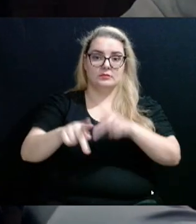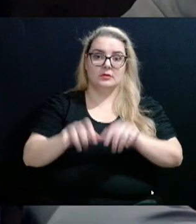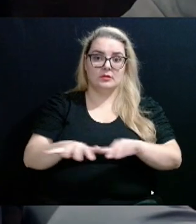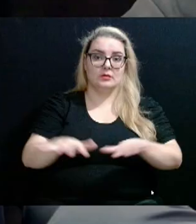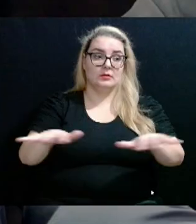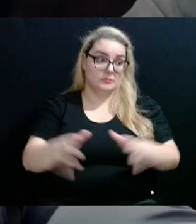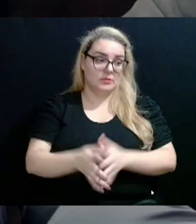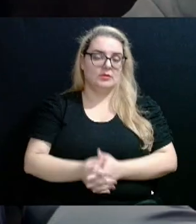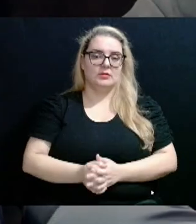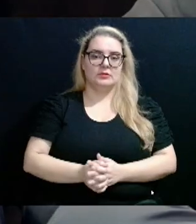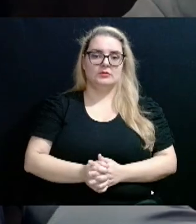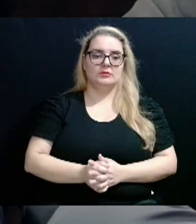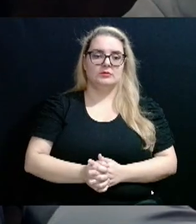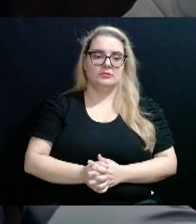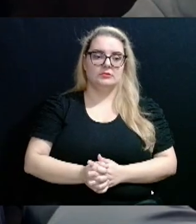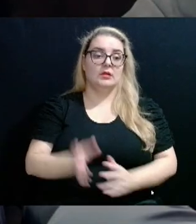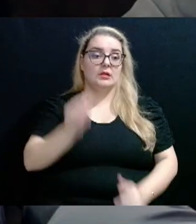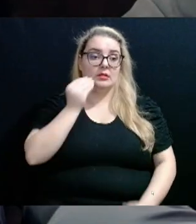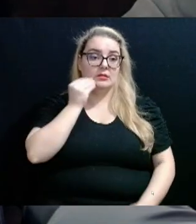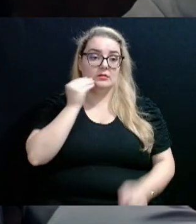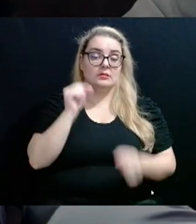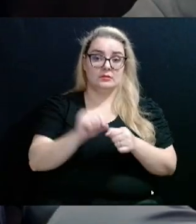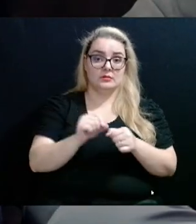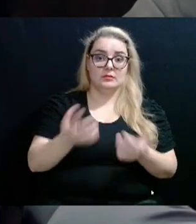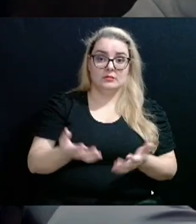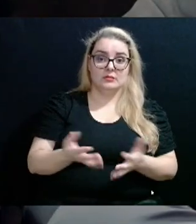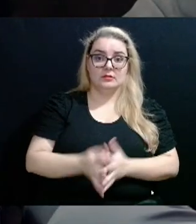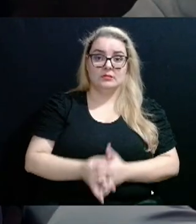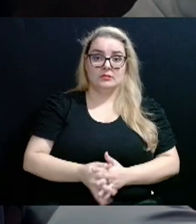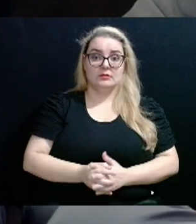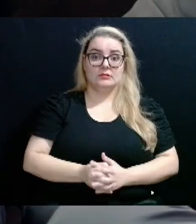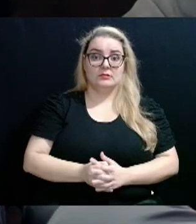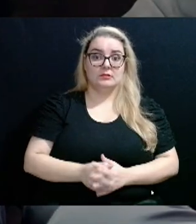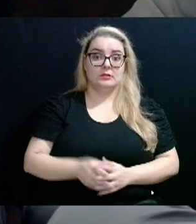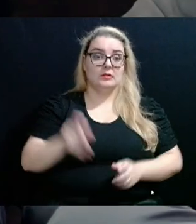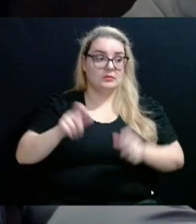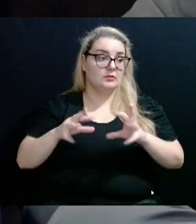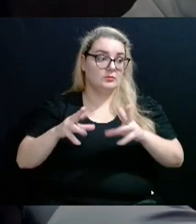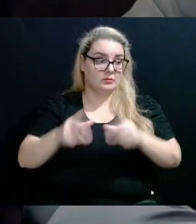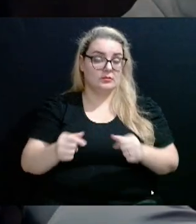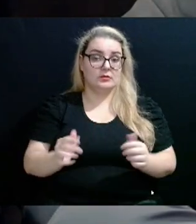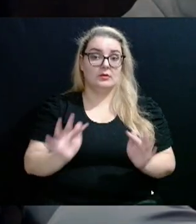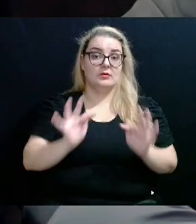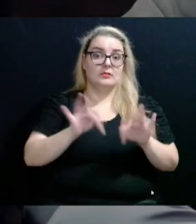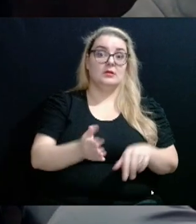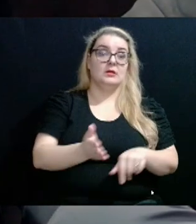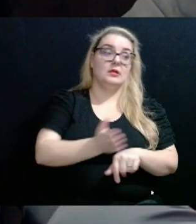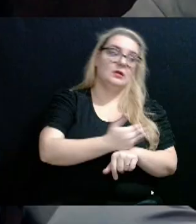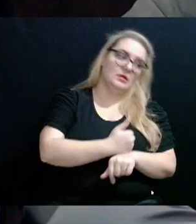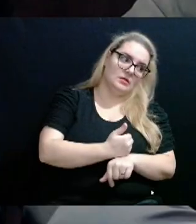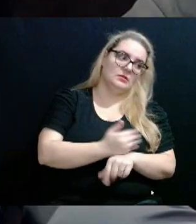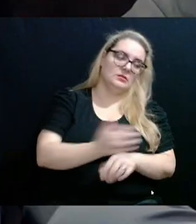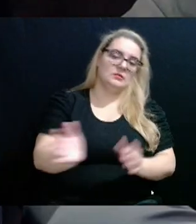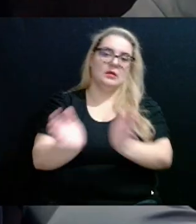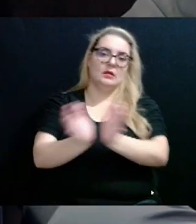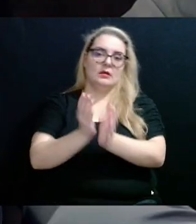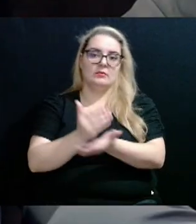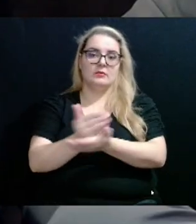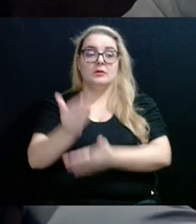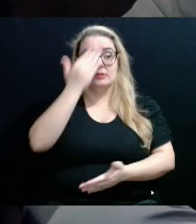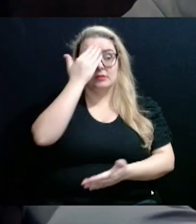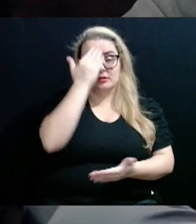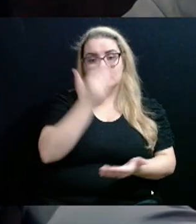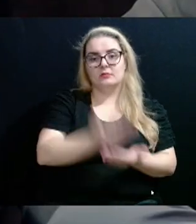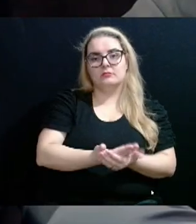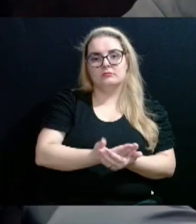fazer com que todos os usuários terminem antes da Copa começar. Então eu acredito que próxima semana ou na outra já